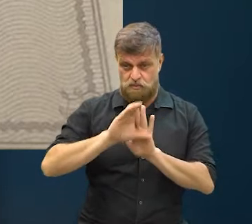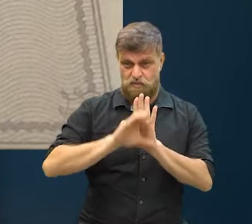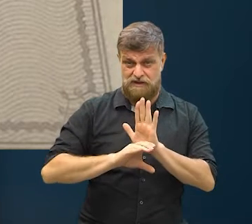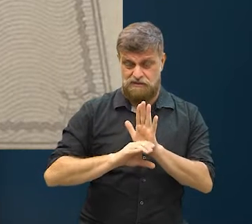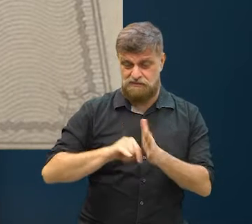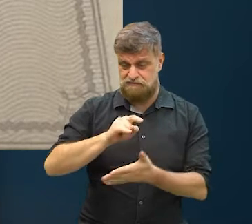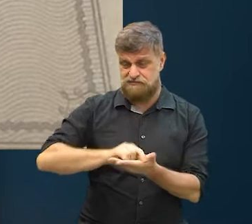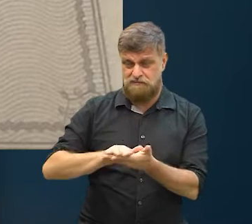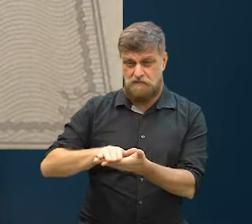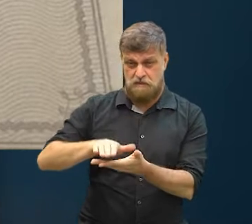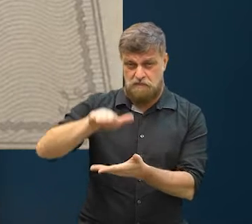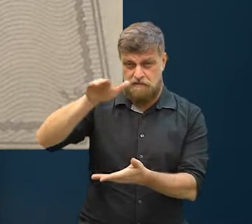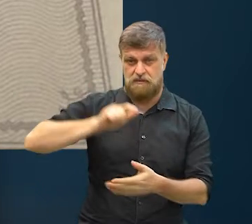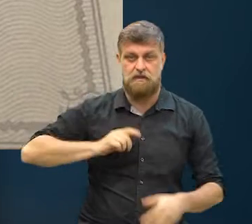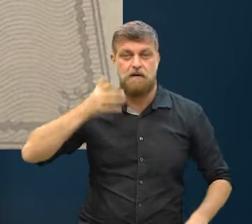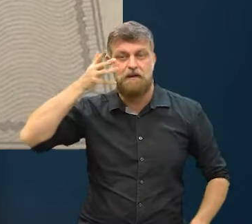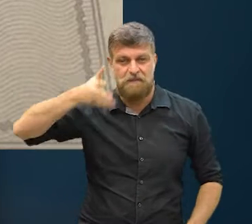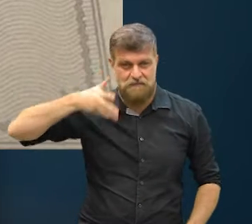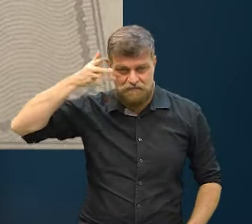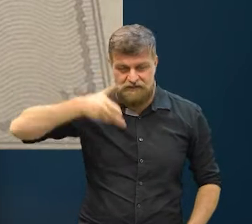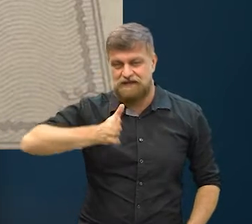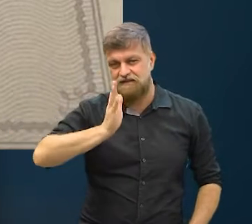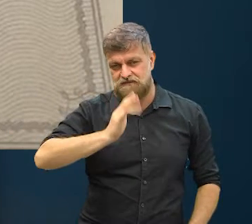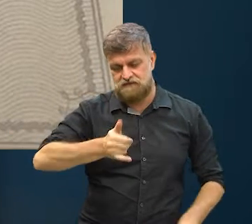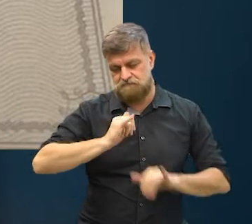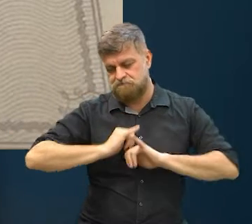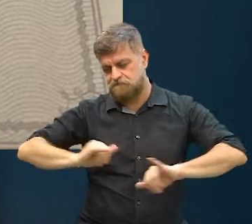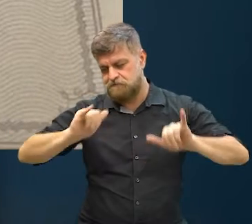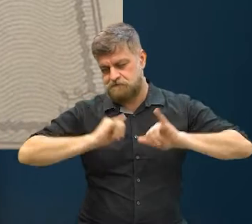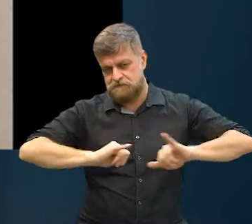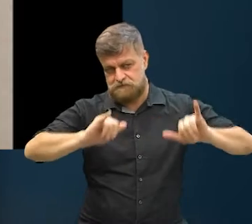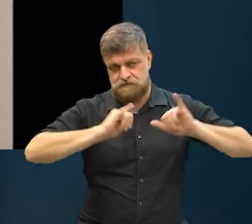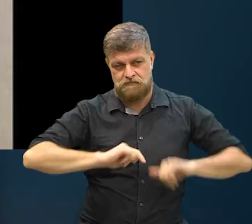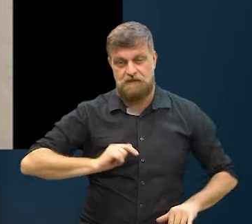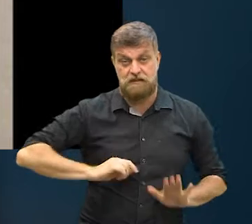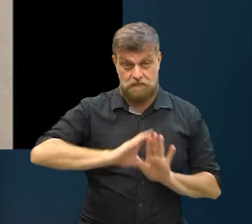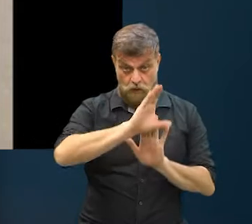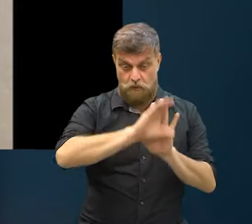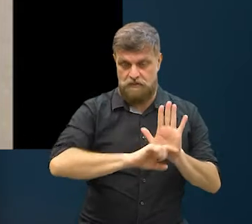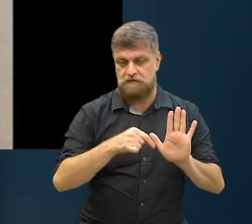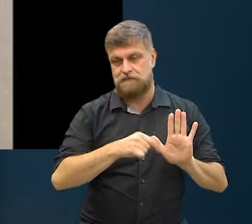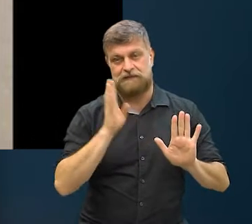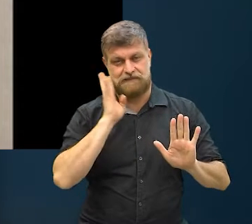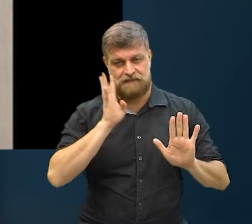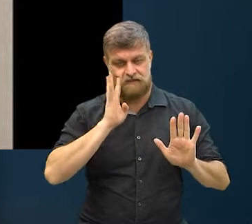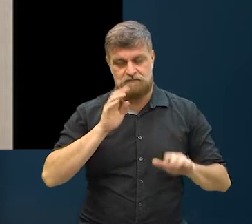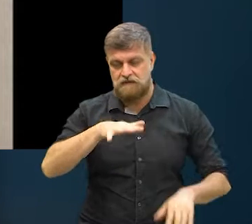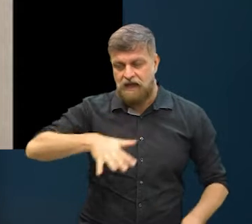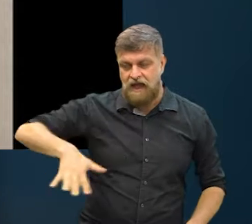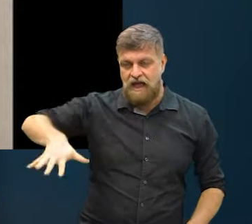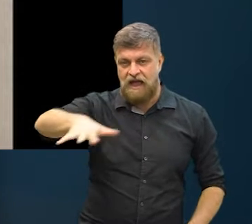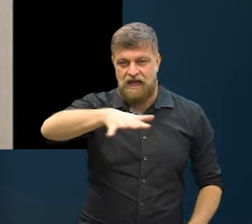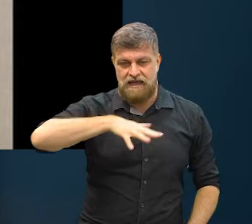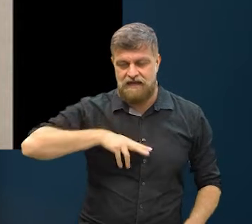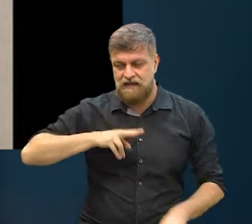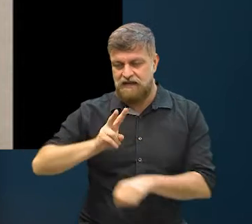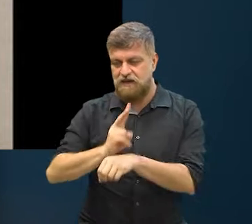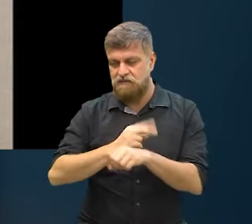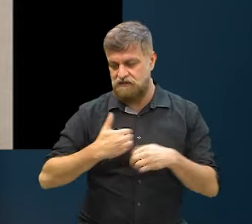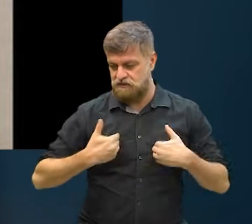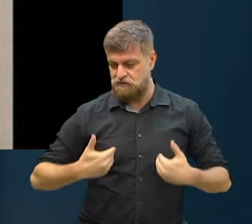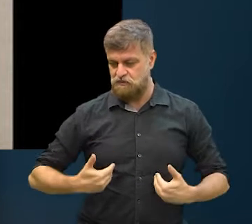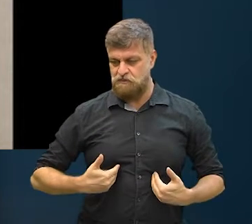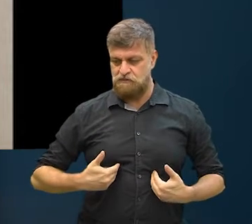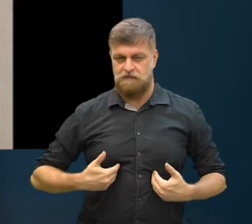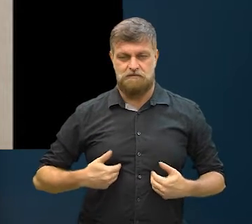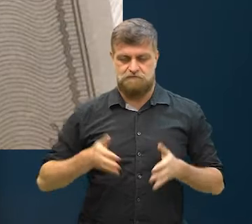grande. Hoje eu já palestro, graças a Deus, tem um monte aí, um currículo bem legal. E a estética, eu gosto muito da estética porque ela